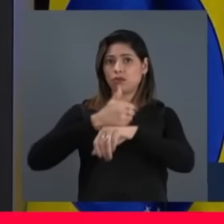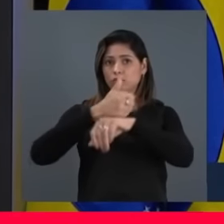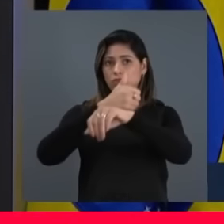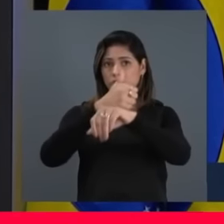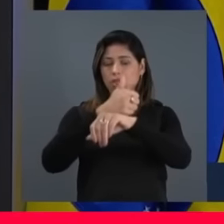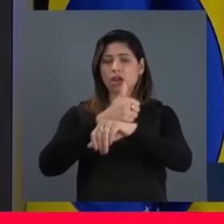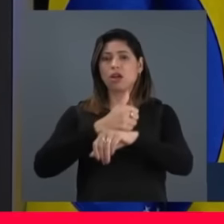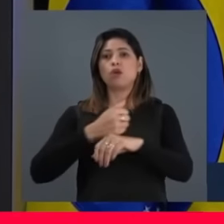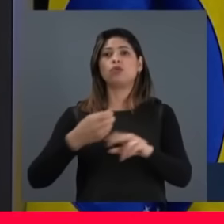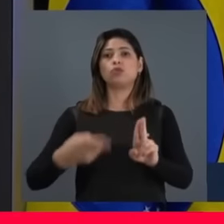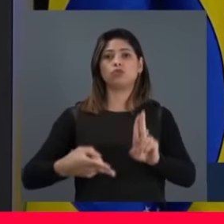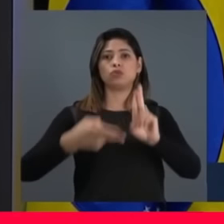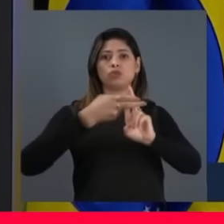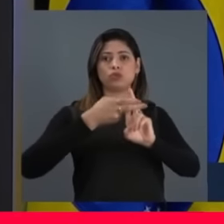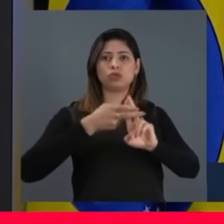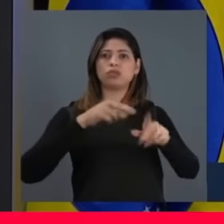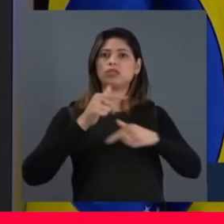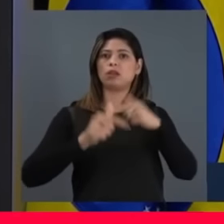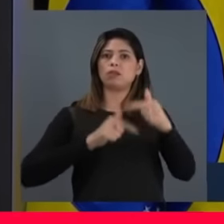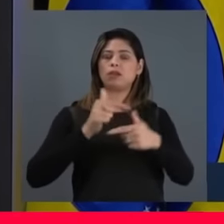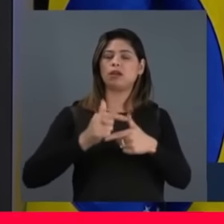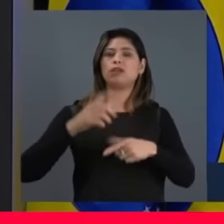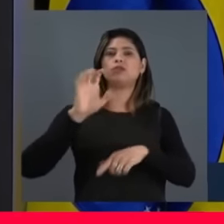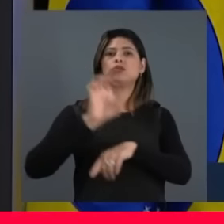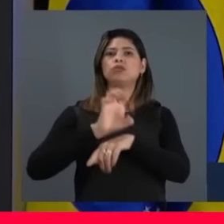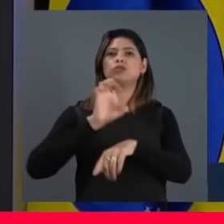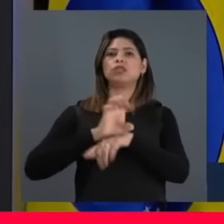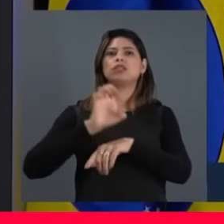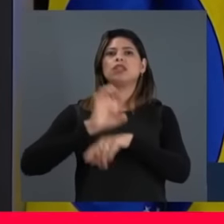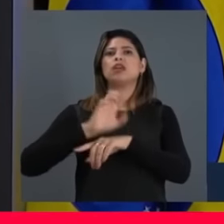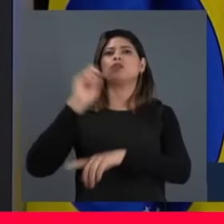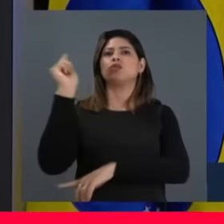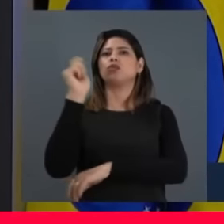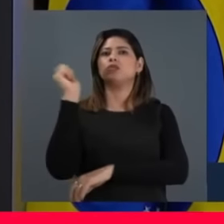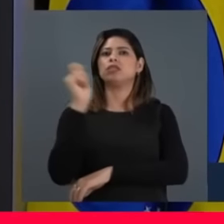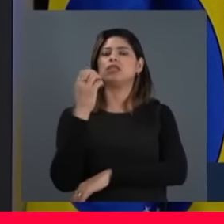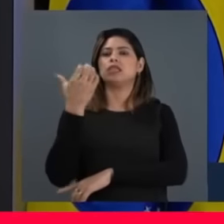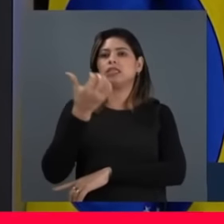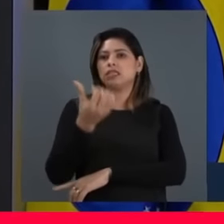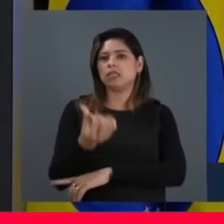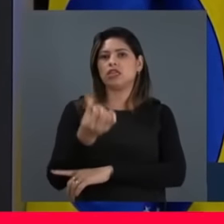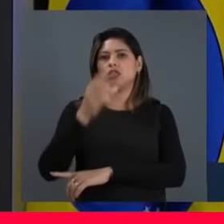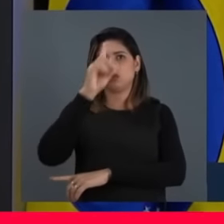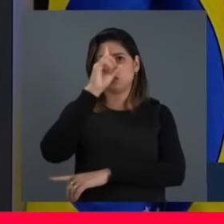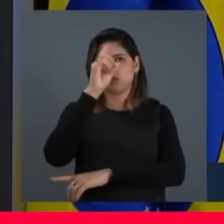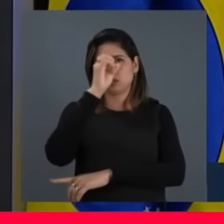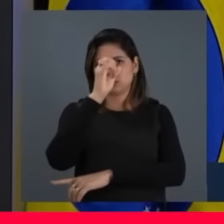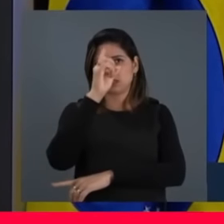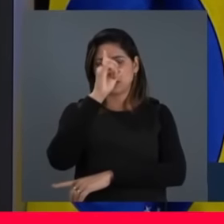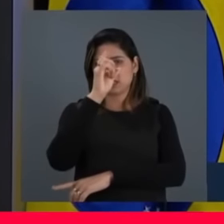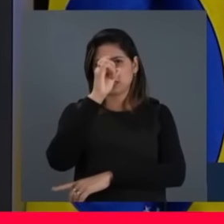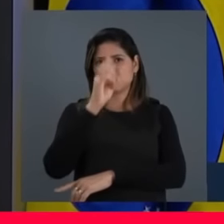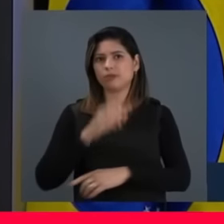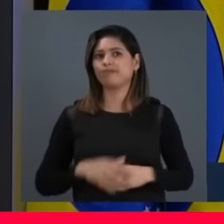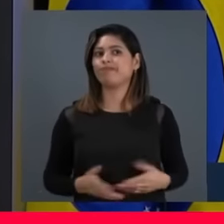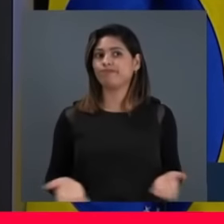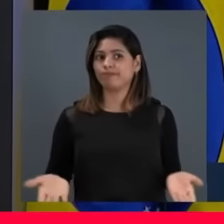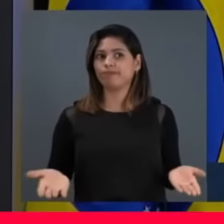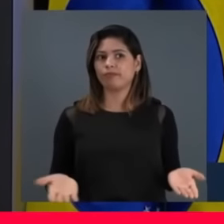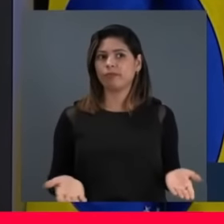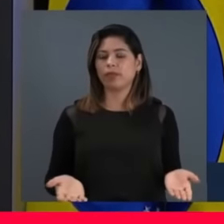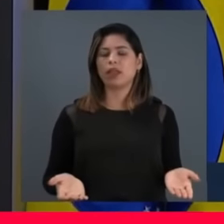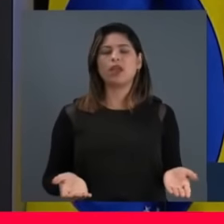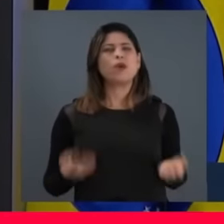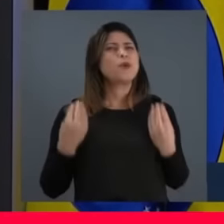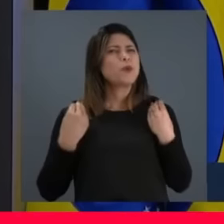SUS atuando no Rio Grande do Sul em seis hospitais de campanha eu questiono como esses recursos podem